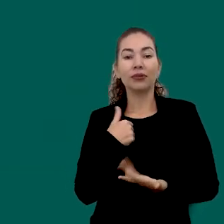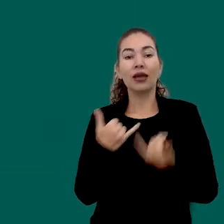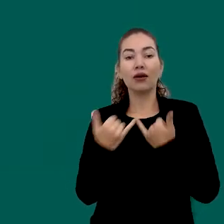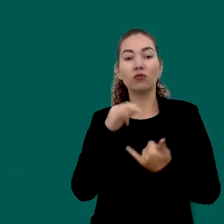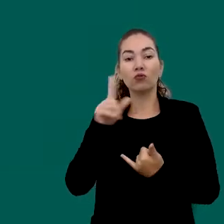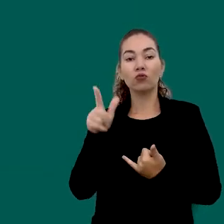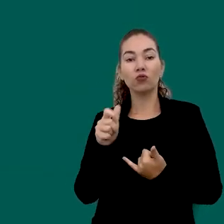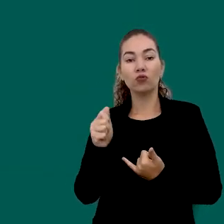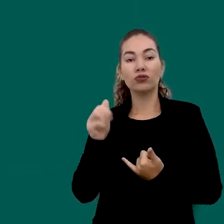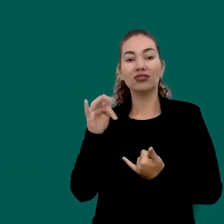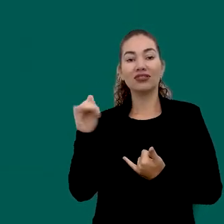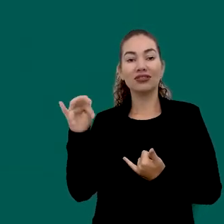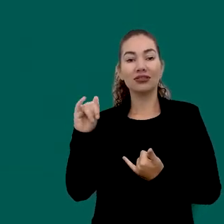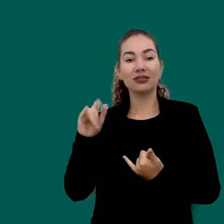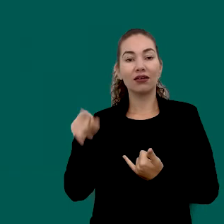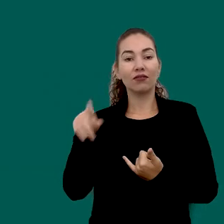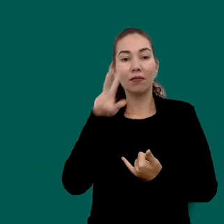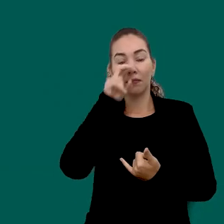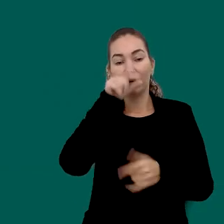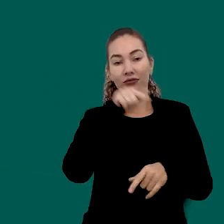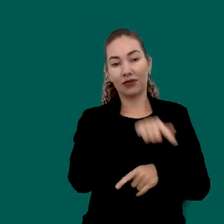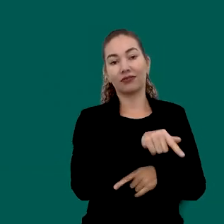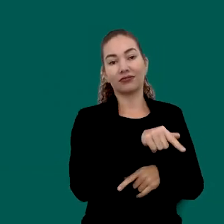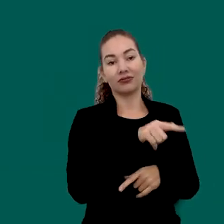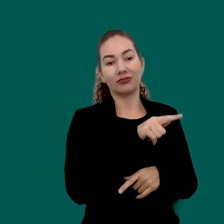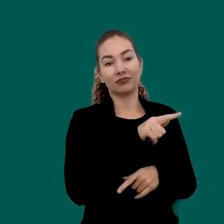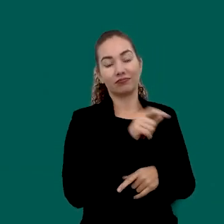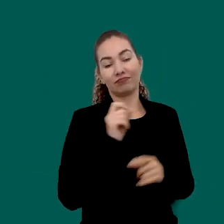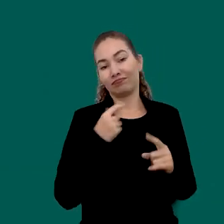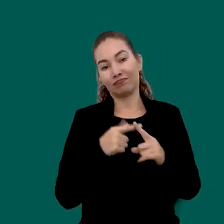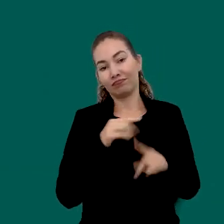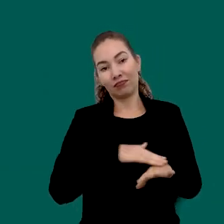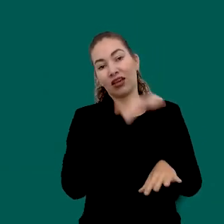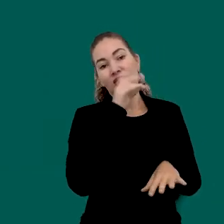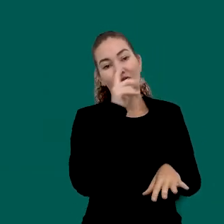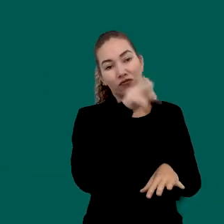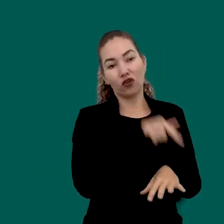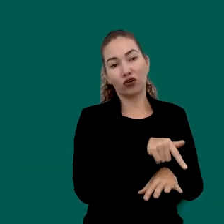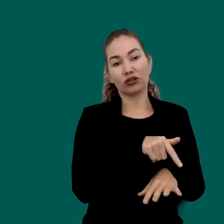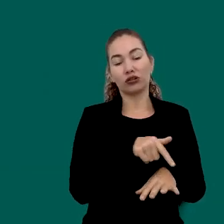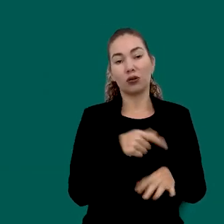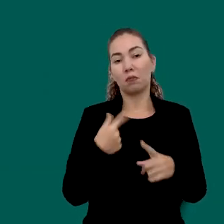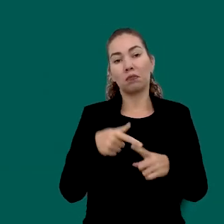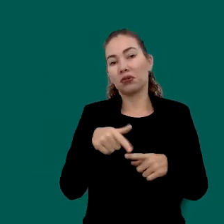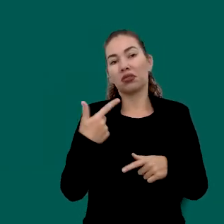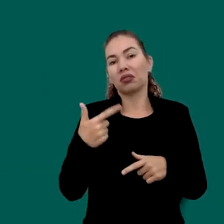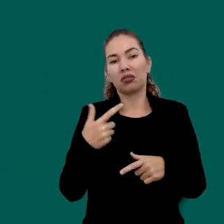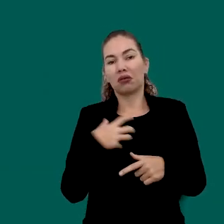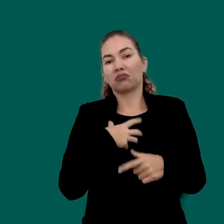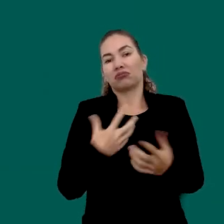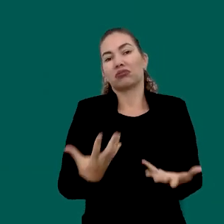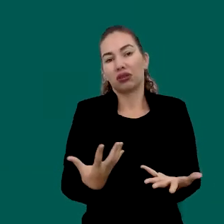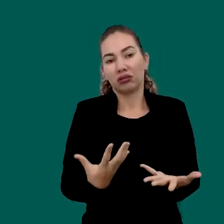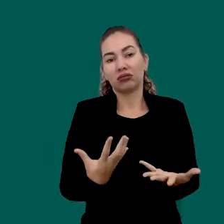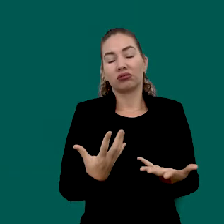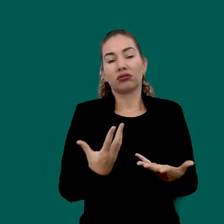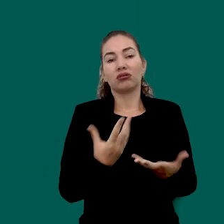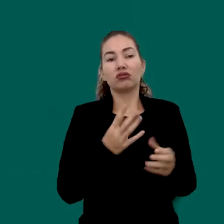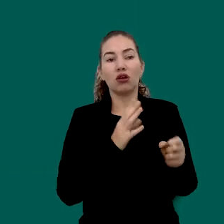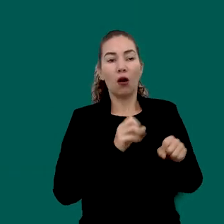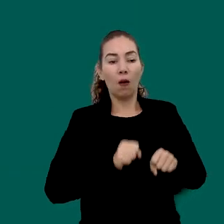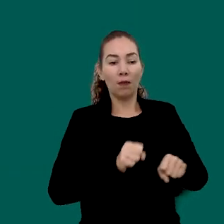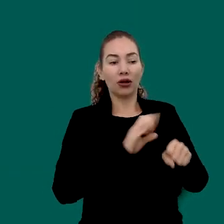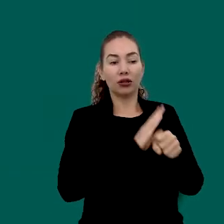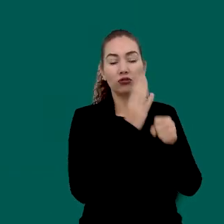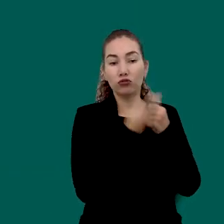falou, ele até usou o Zafari de exemplo, as ações das redes sociais dele são mais fortes que os do Zafari, porque o Zafari não faz muito esse tipo de ação.